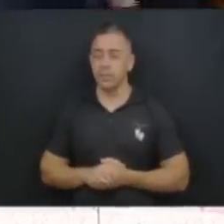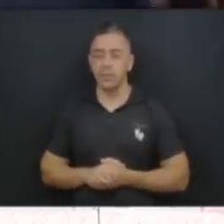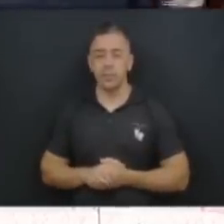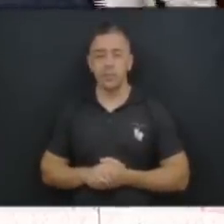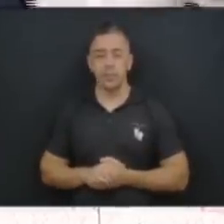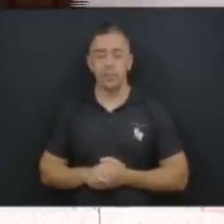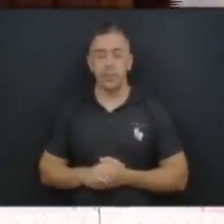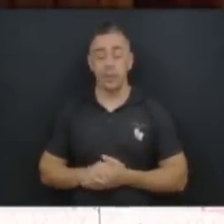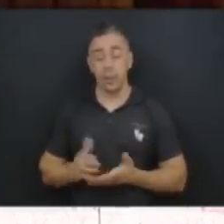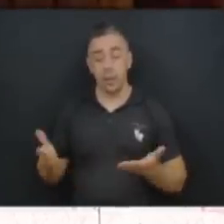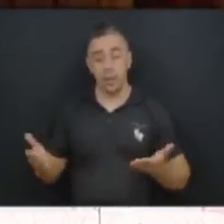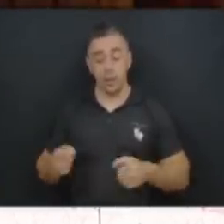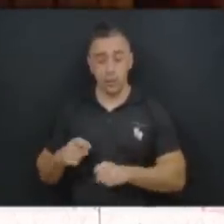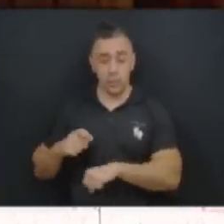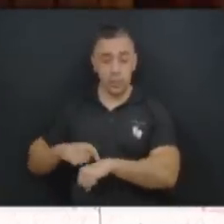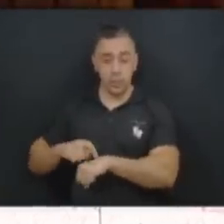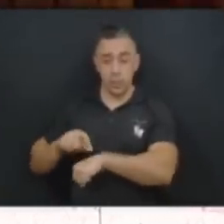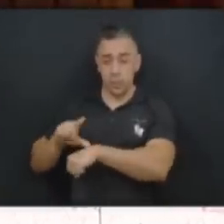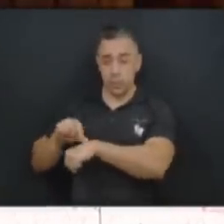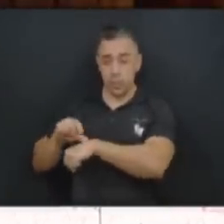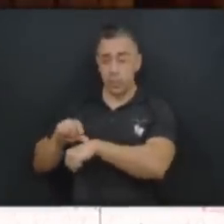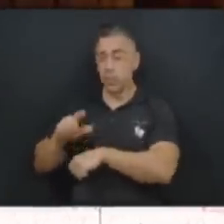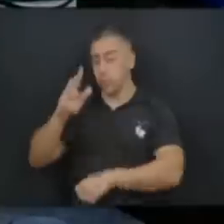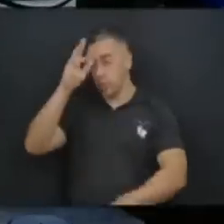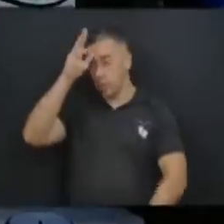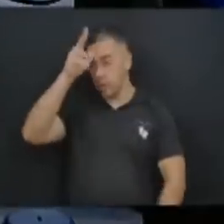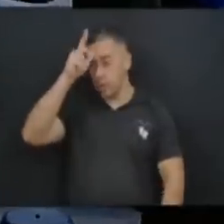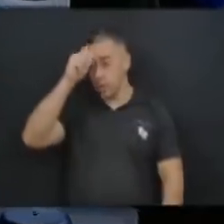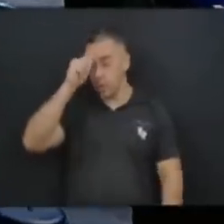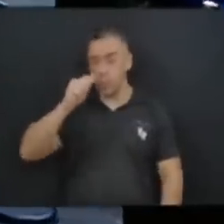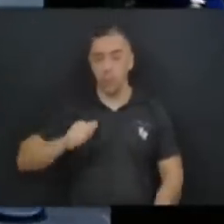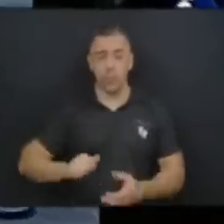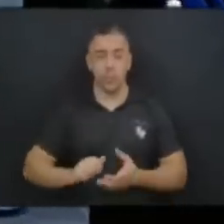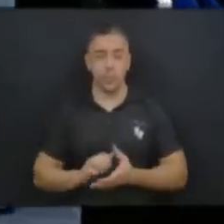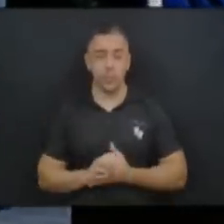no pequeno expediente Deputado galo